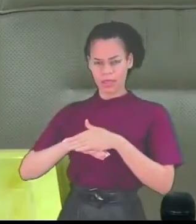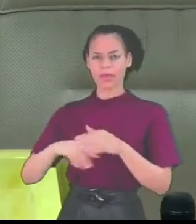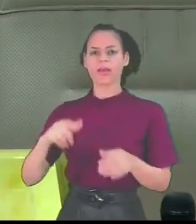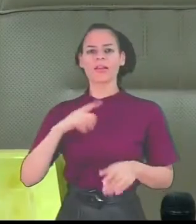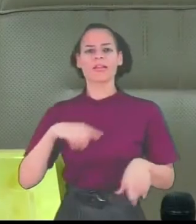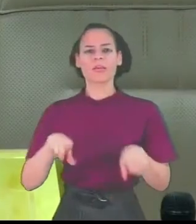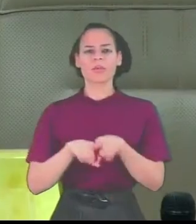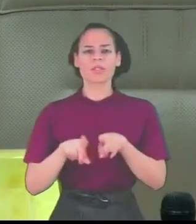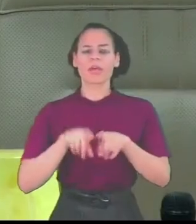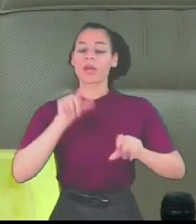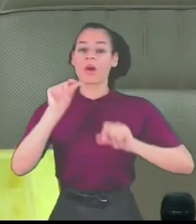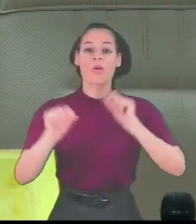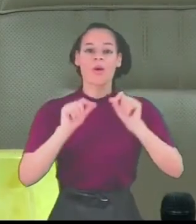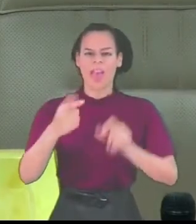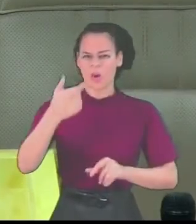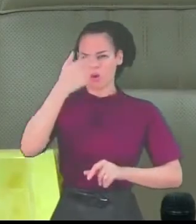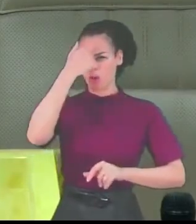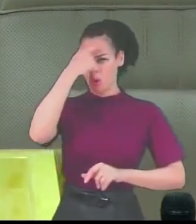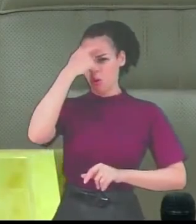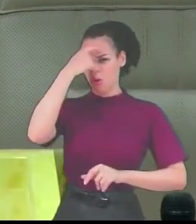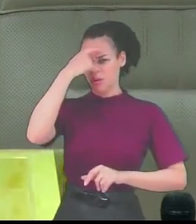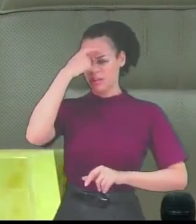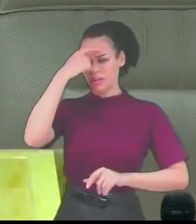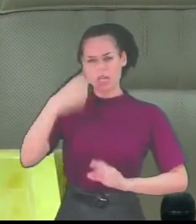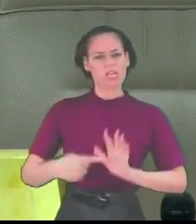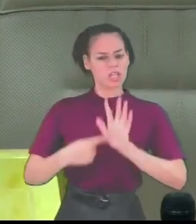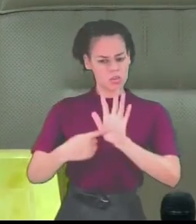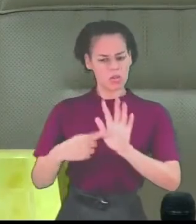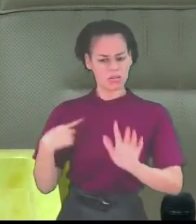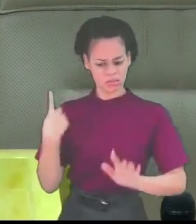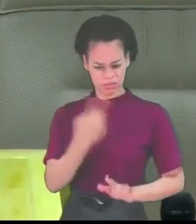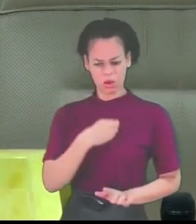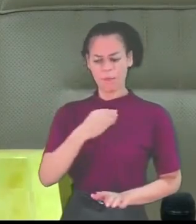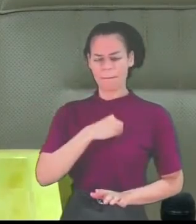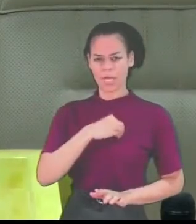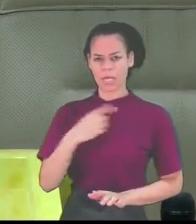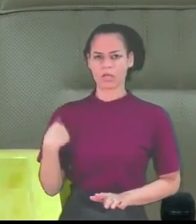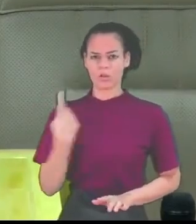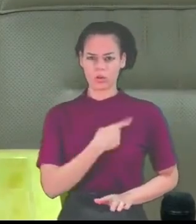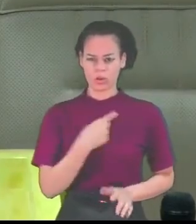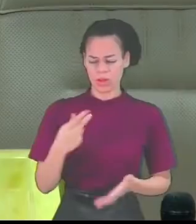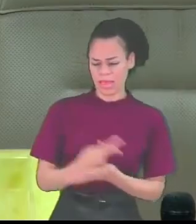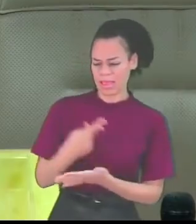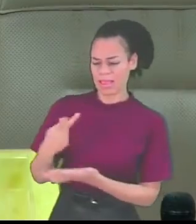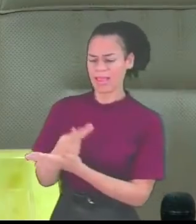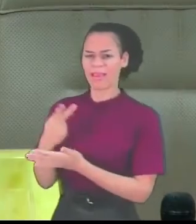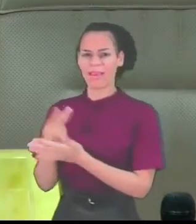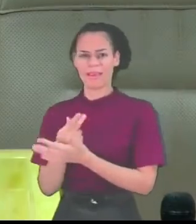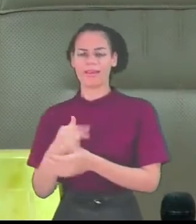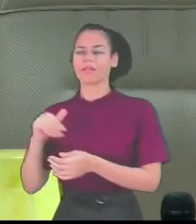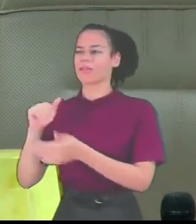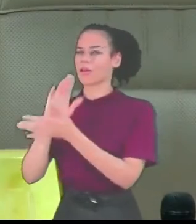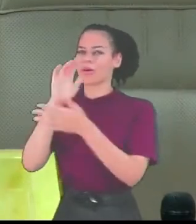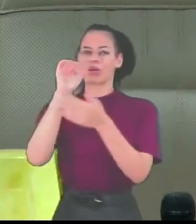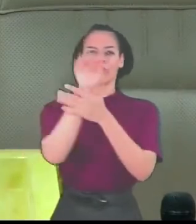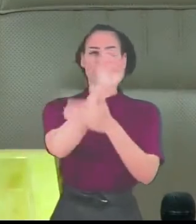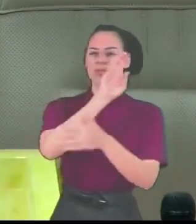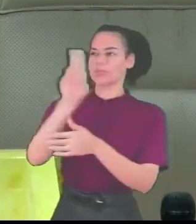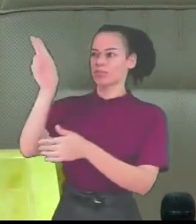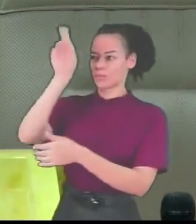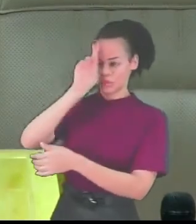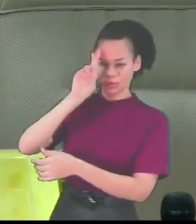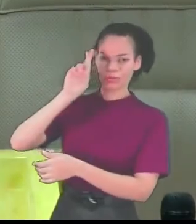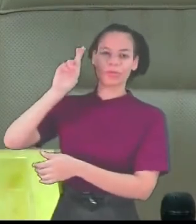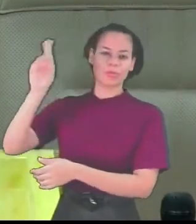a nossa consciência que nos diz quando nós pecamos que quando nós erramos que quando nós fazemos louvado seja o nome